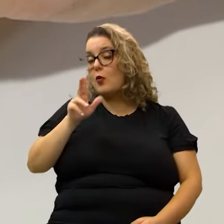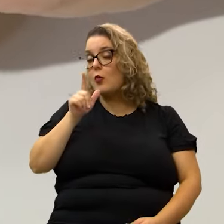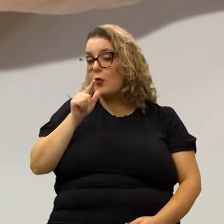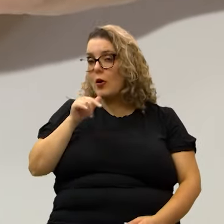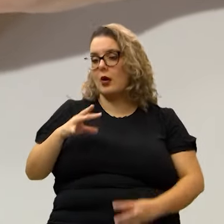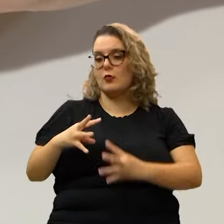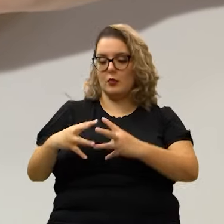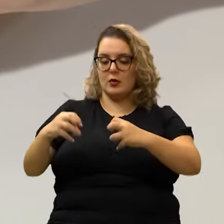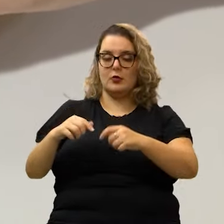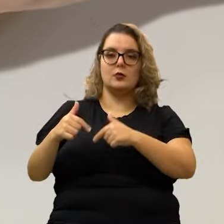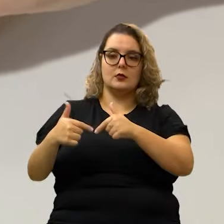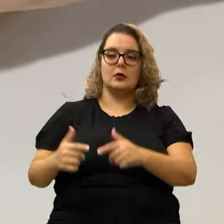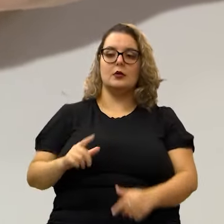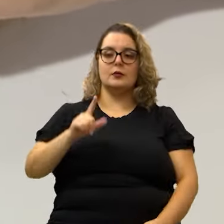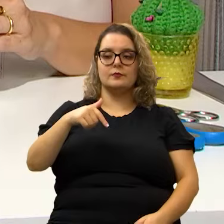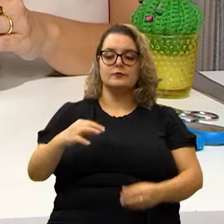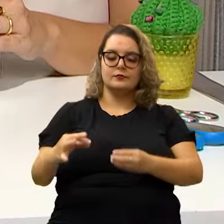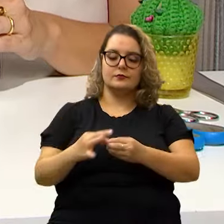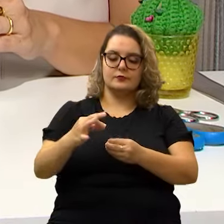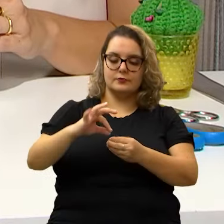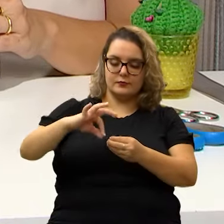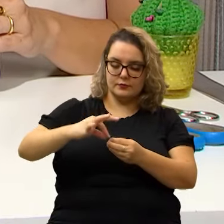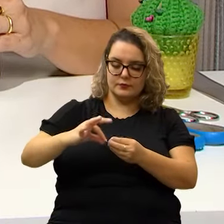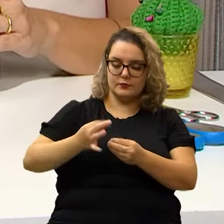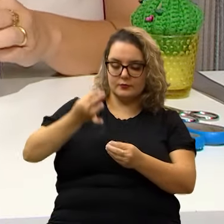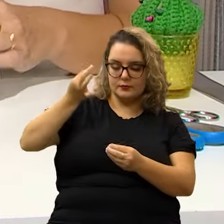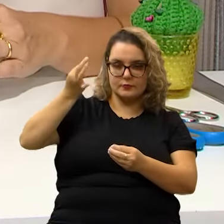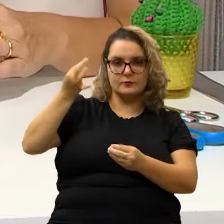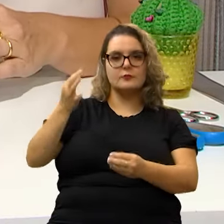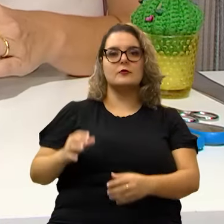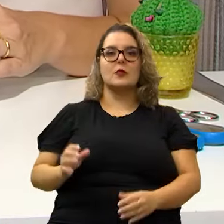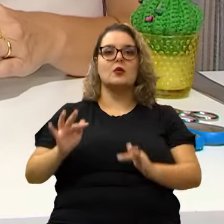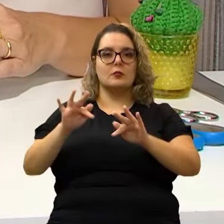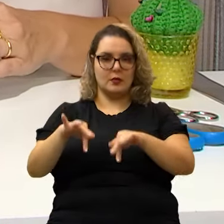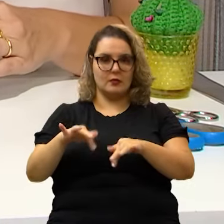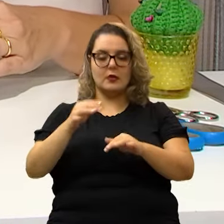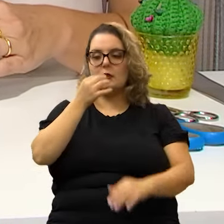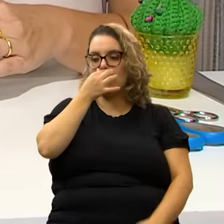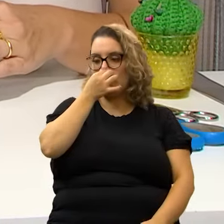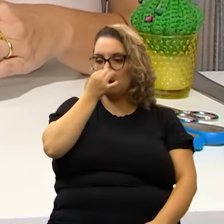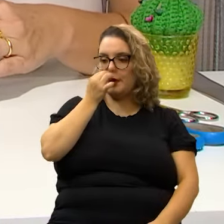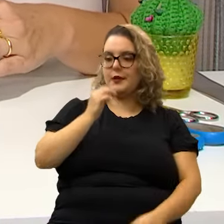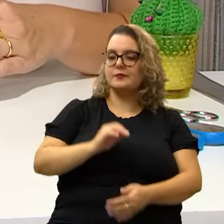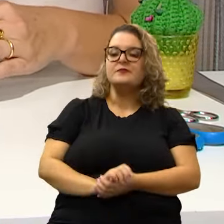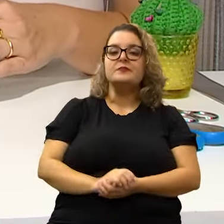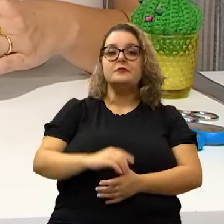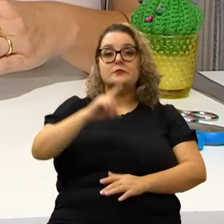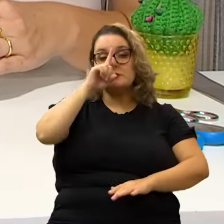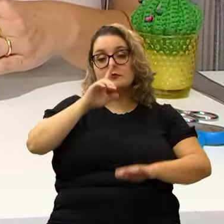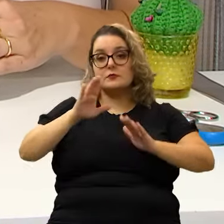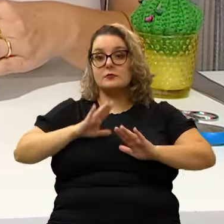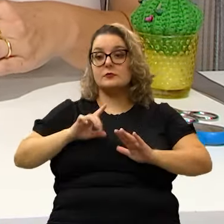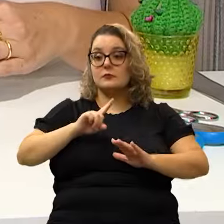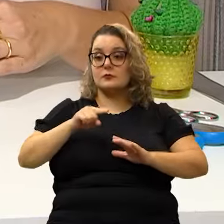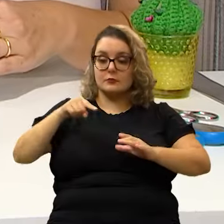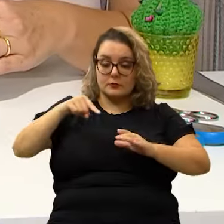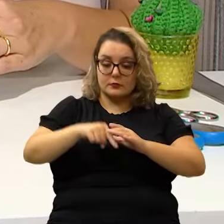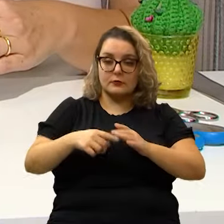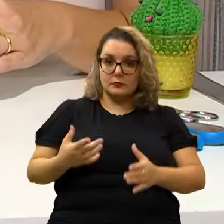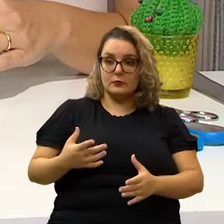fizer o fechamento, eu vou concluir aqui com um nozinho só para finalizar essa trouxinha que eu fiz, tomando cuidado para